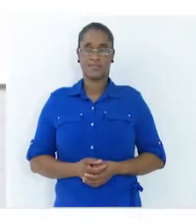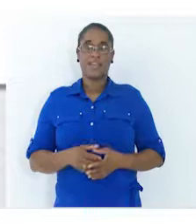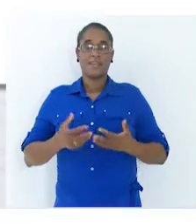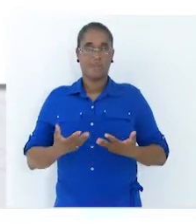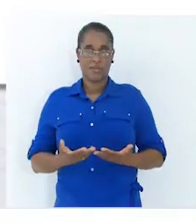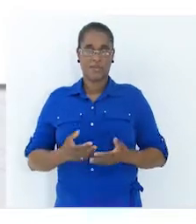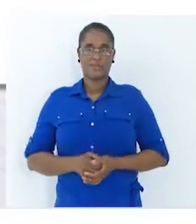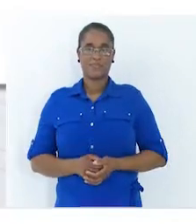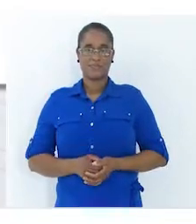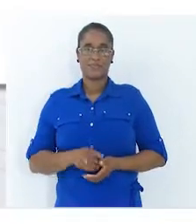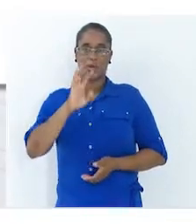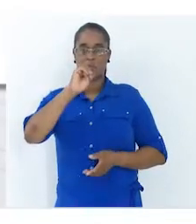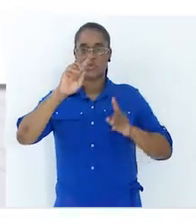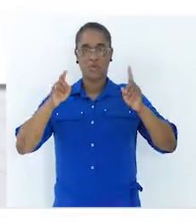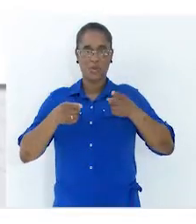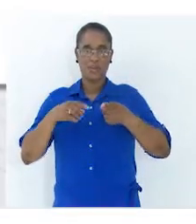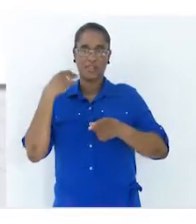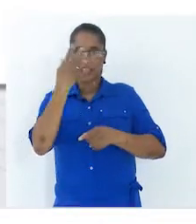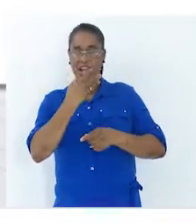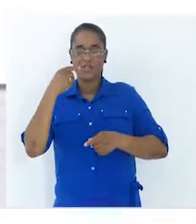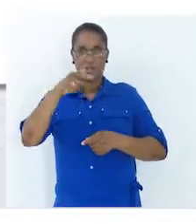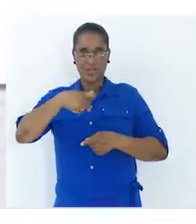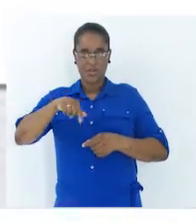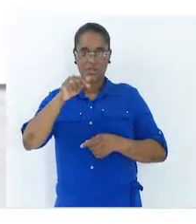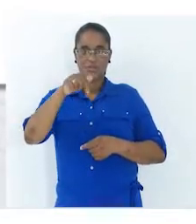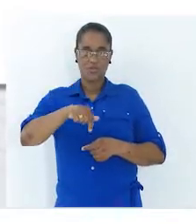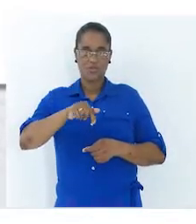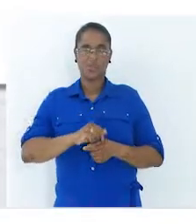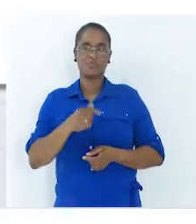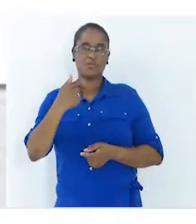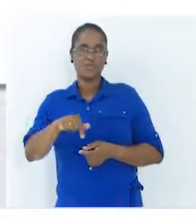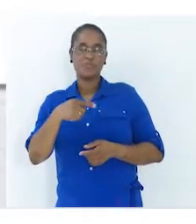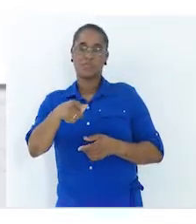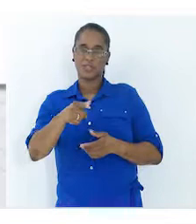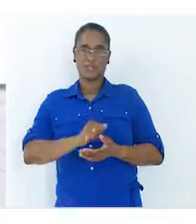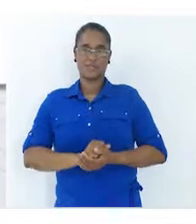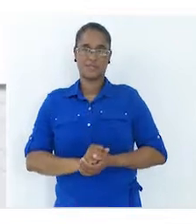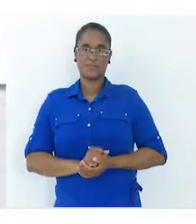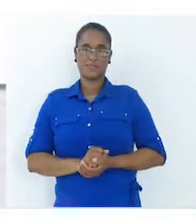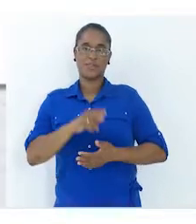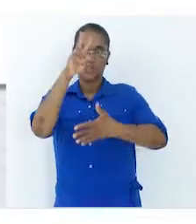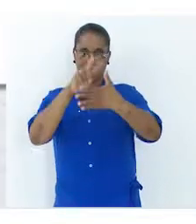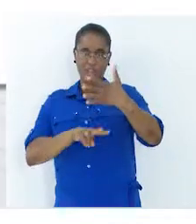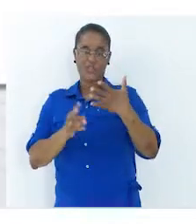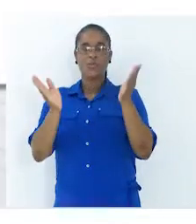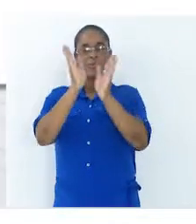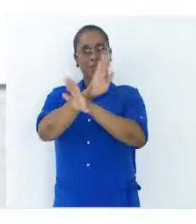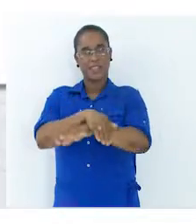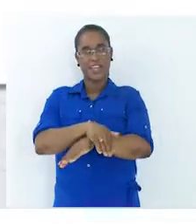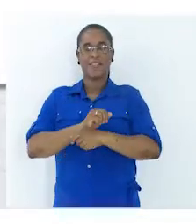Então, para o sumário da nossa aula de hoje, temos o seguinte: texto